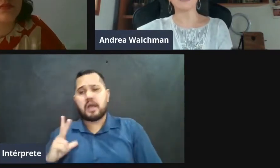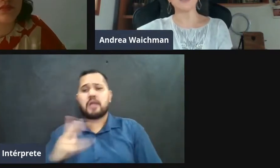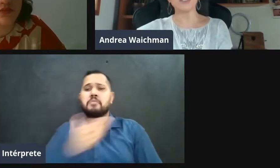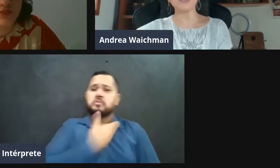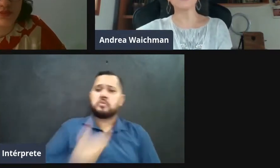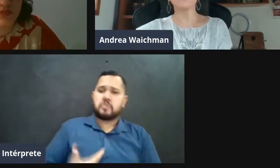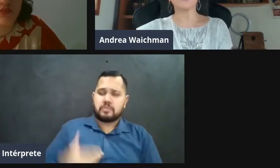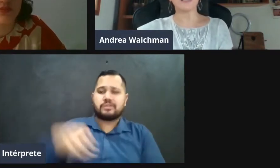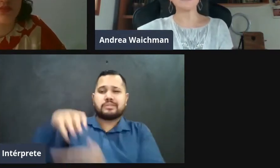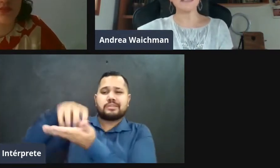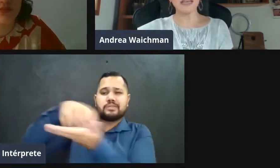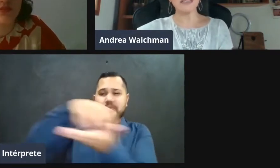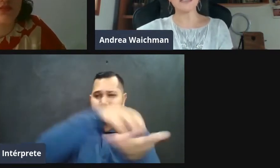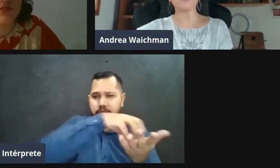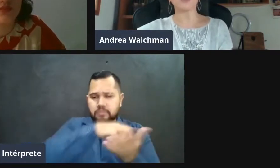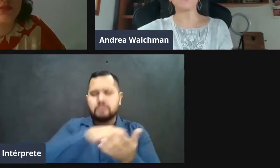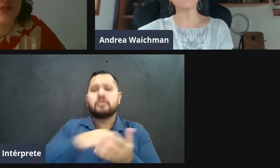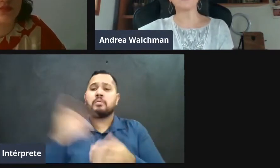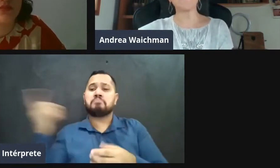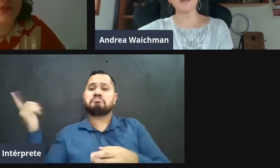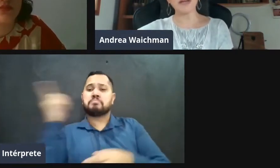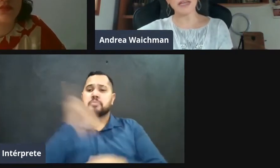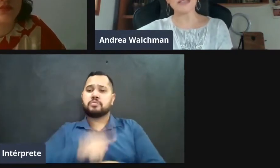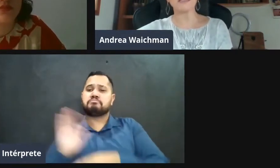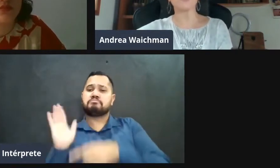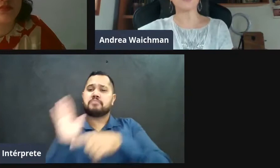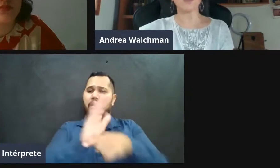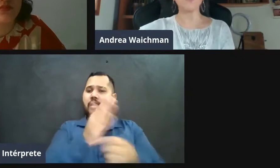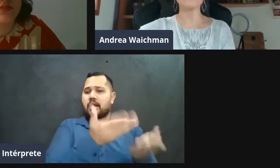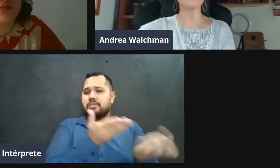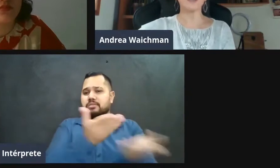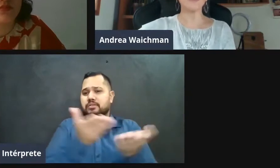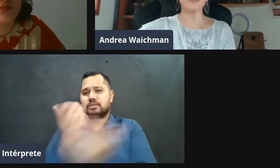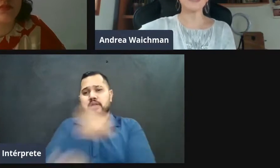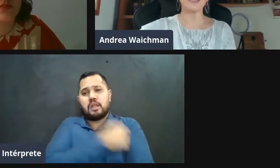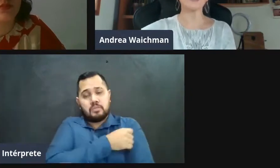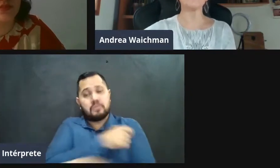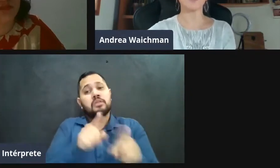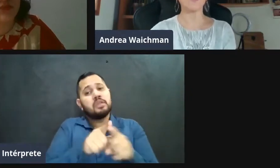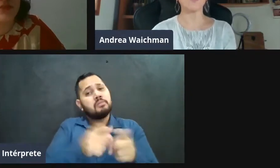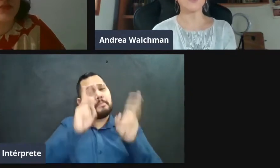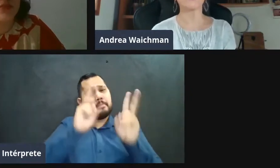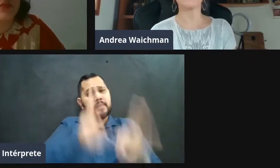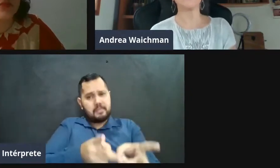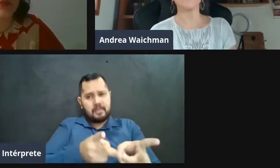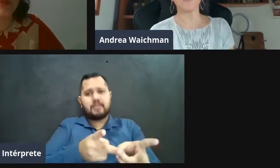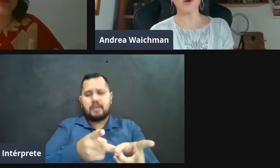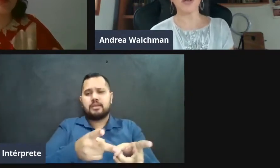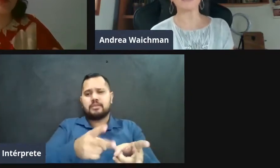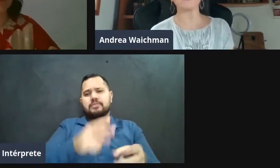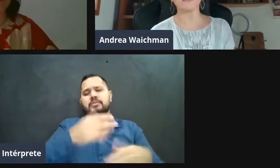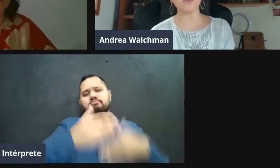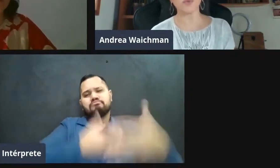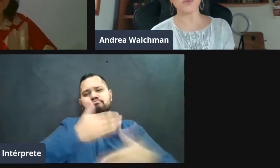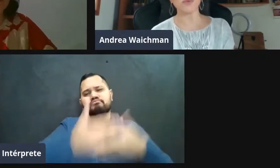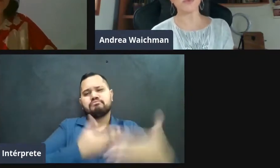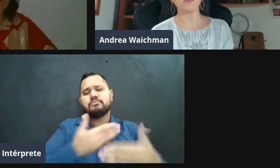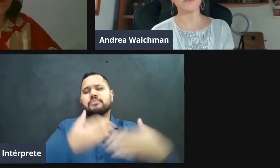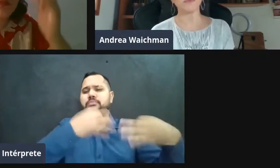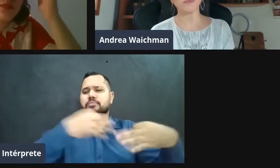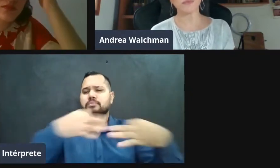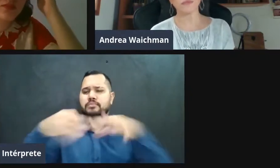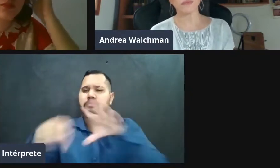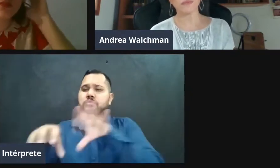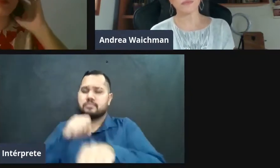possa garantir, né, a assistência desses alunos e a permanência desses alunos na universidade para a conclusão de forma correta de seus